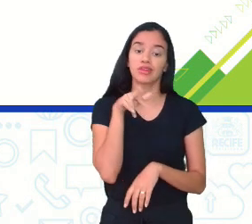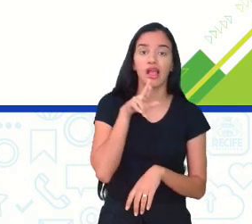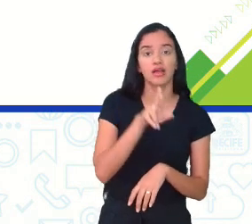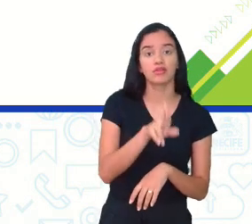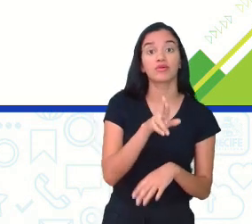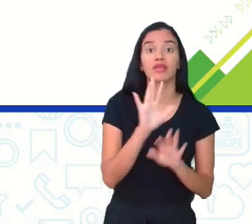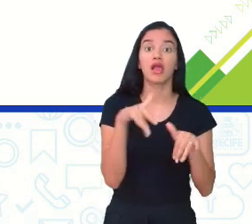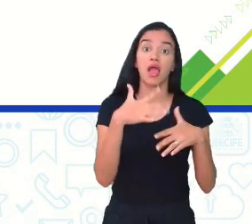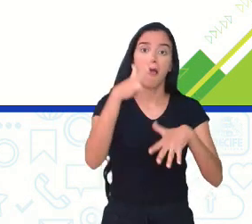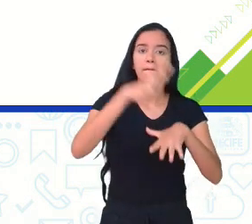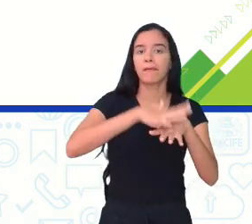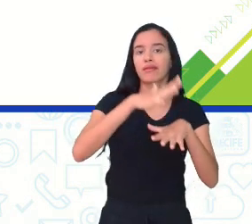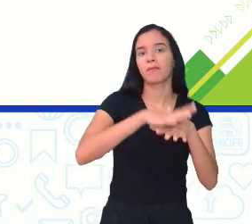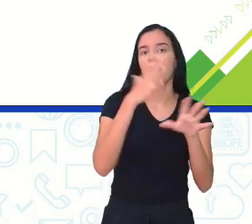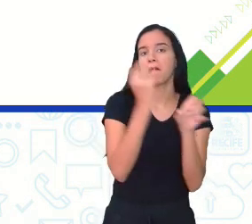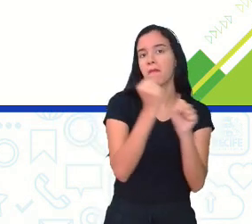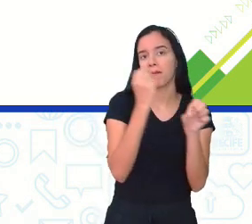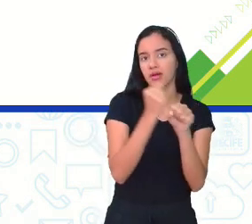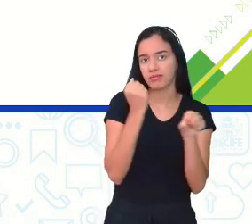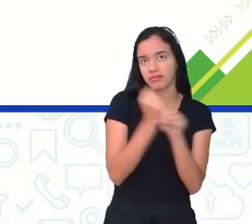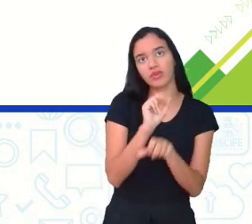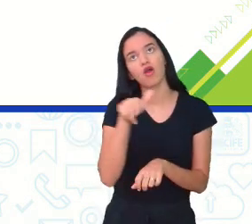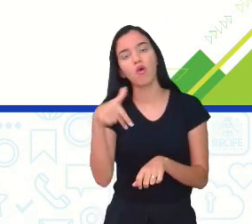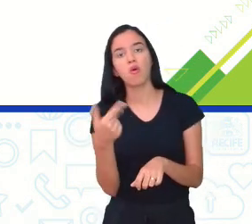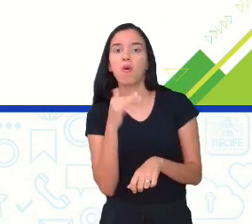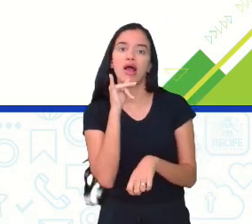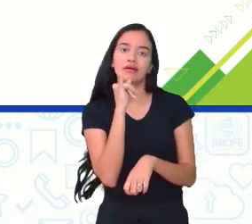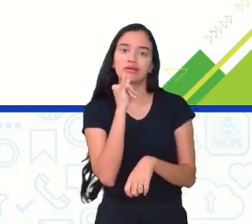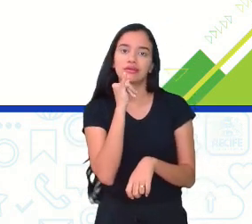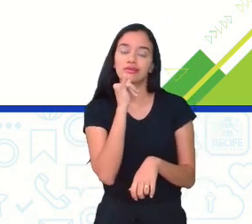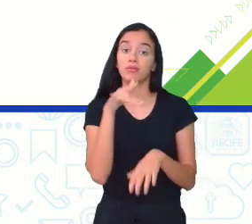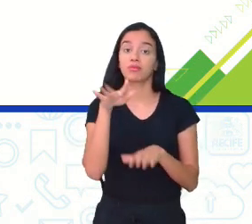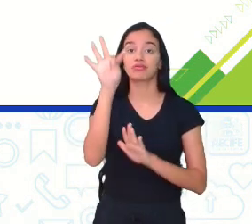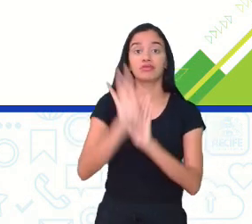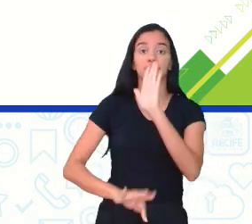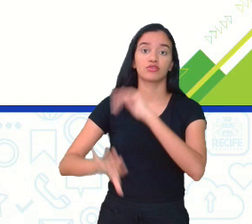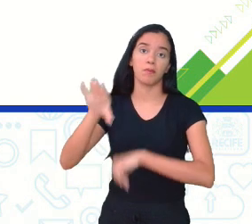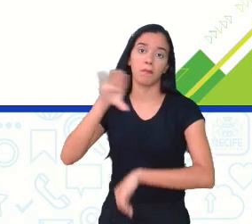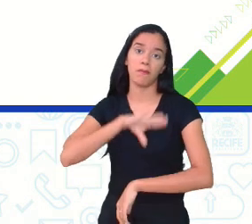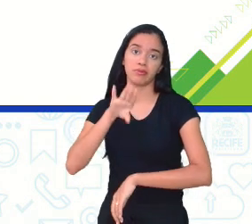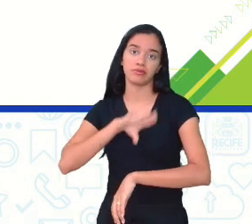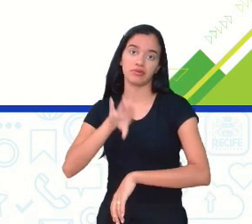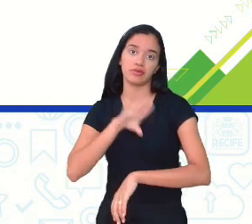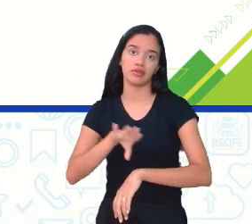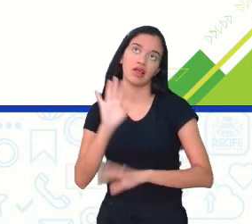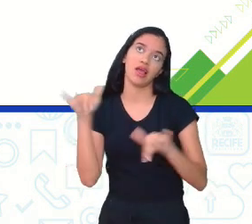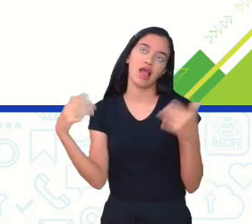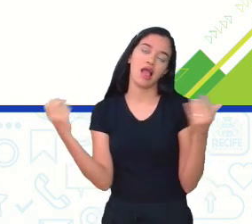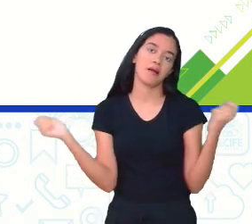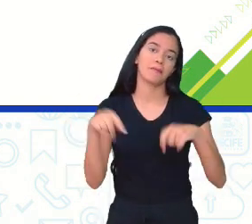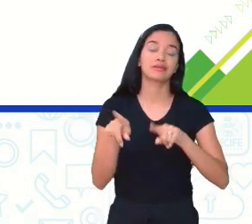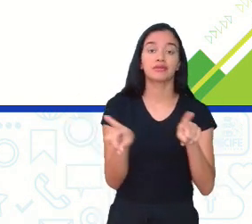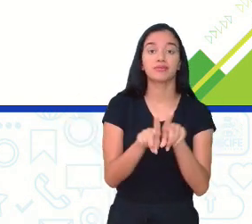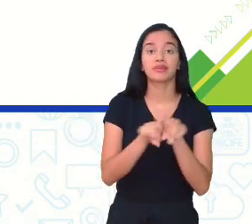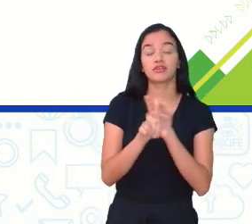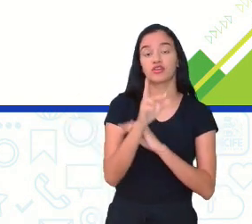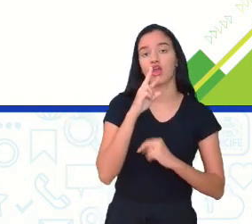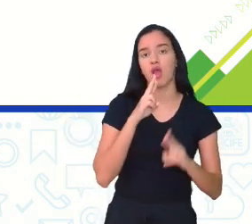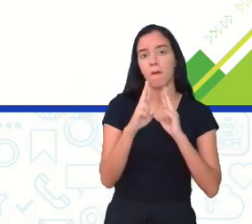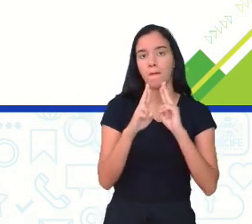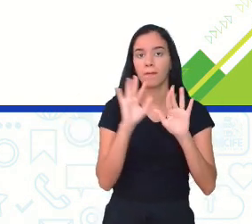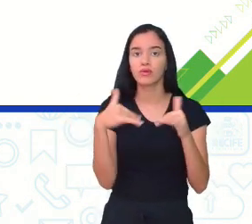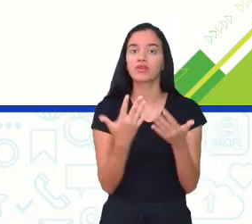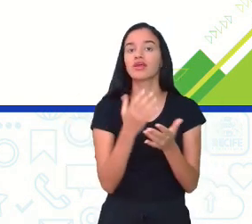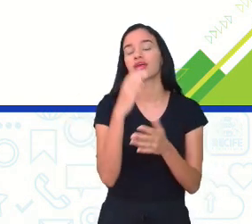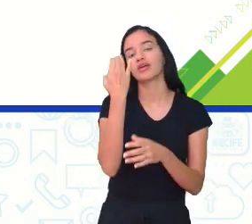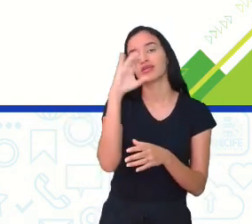responder cálculos matemáticos, serem capazes de fazer textos de português, capazes aí de responder as questões